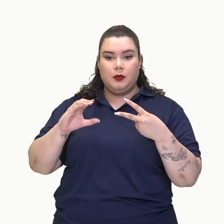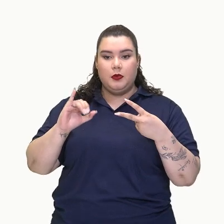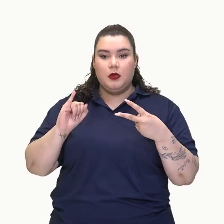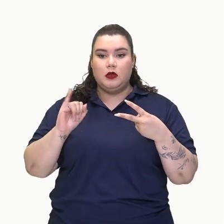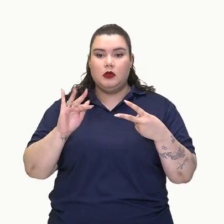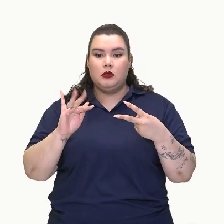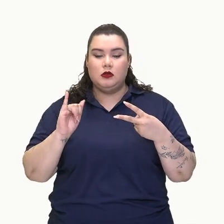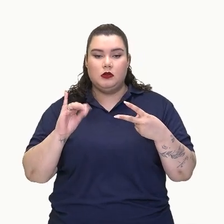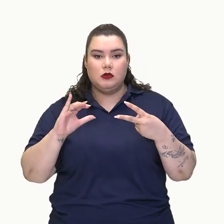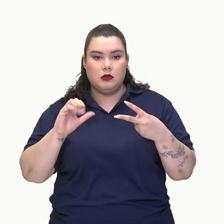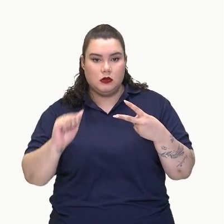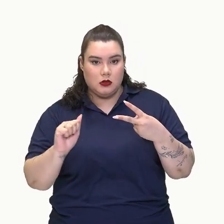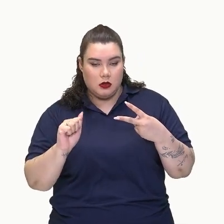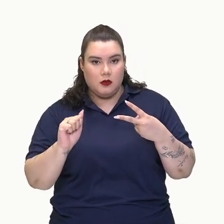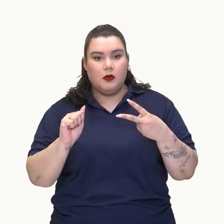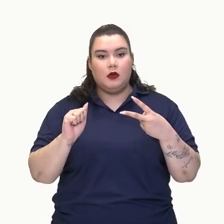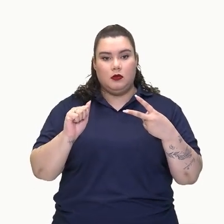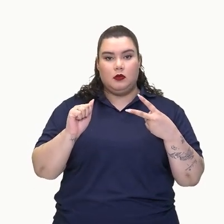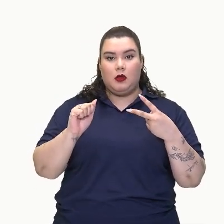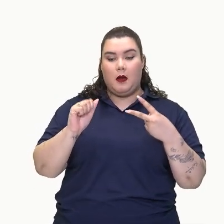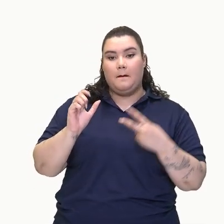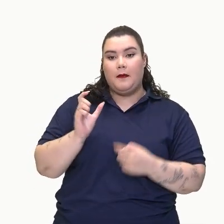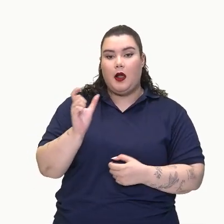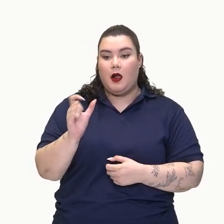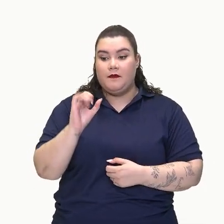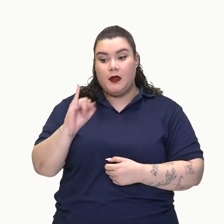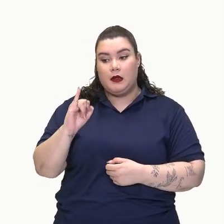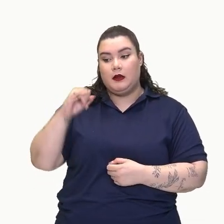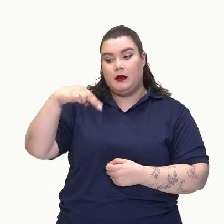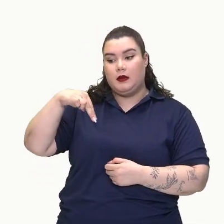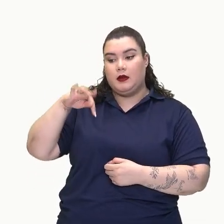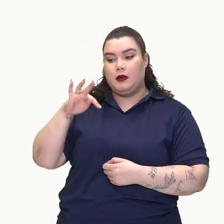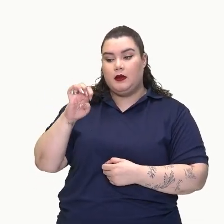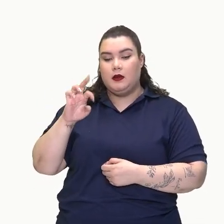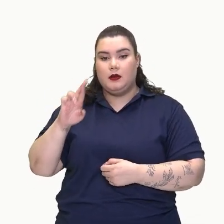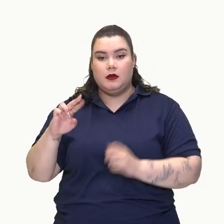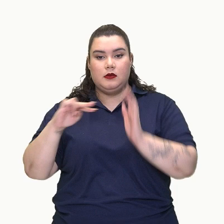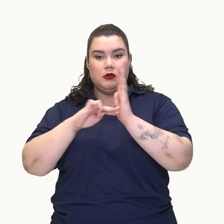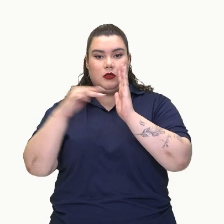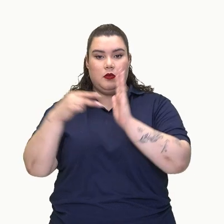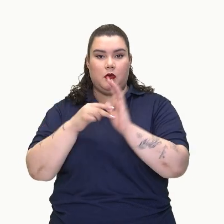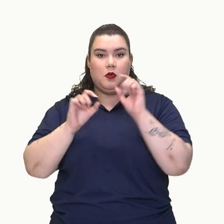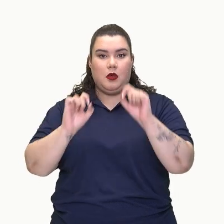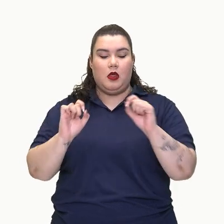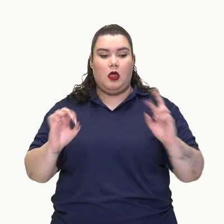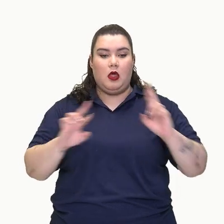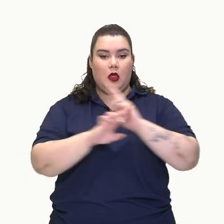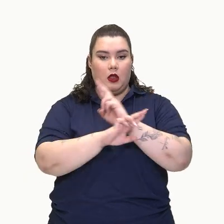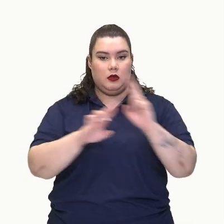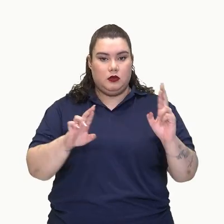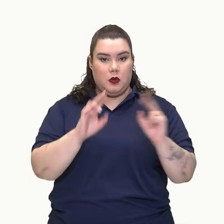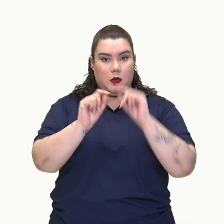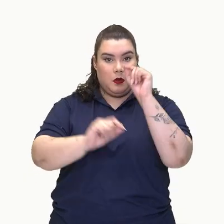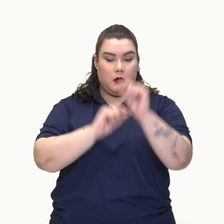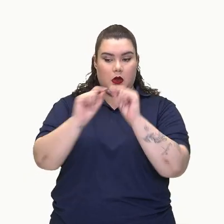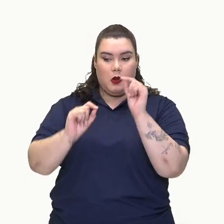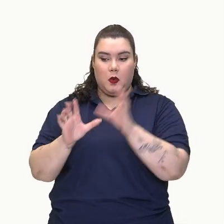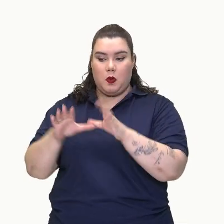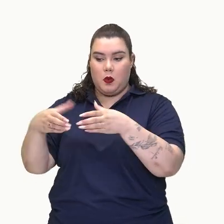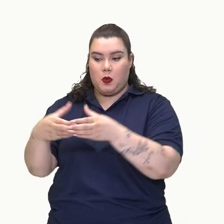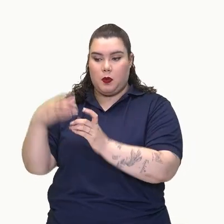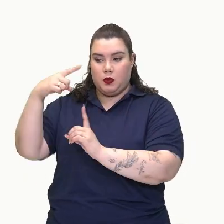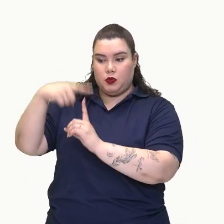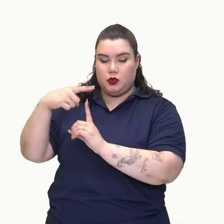palavrinha aqui que vem antes da palavra específica, significa dizer que a gente está falando de uma relação onde os indivíduos são